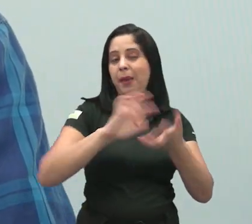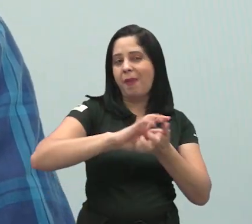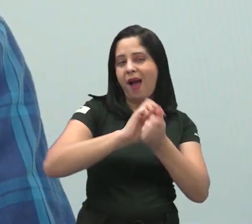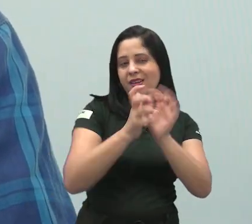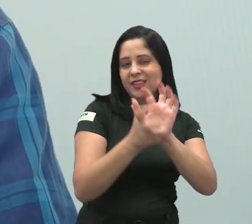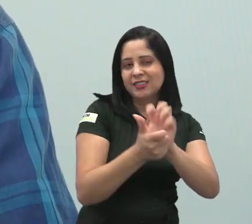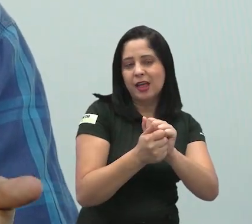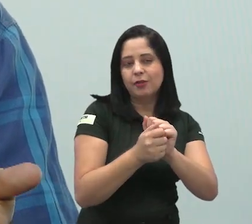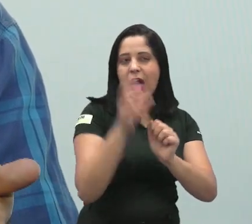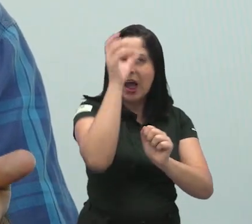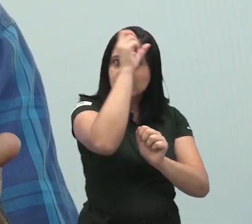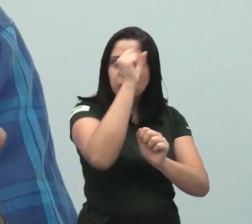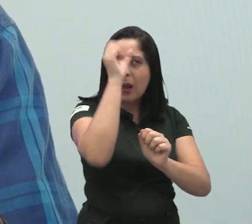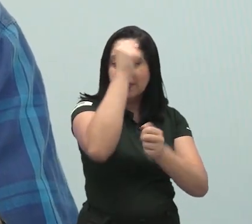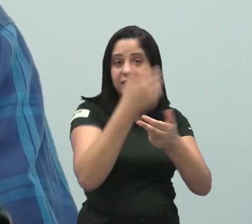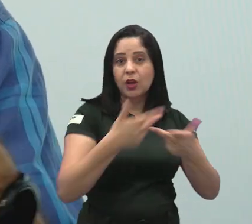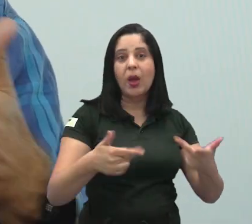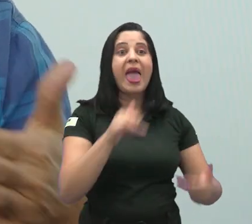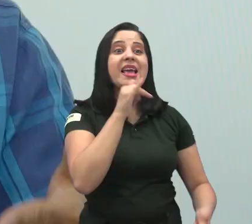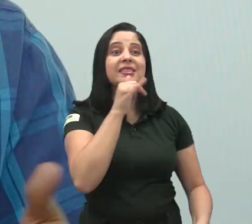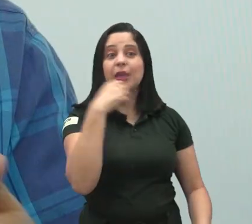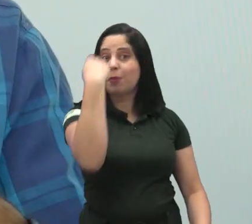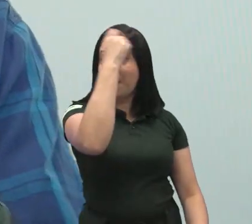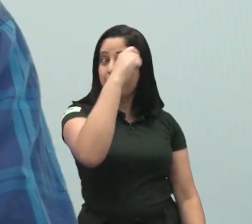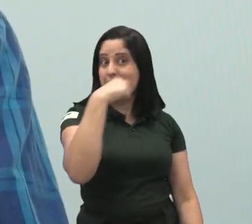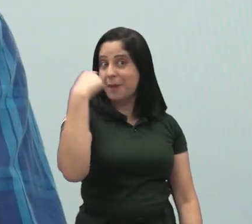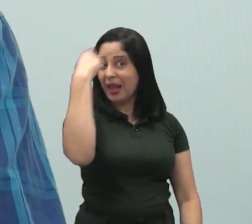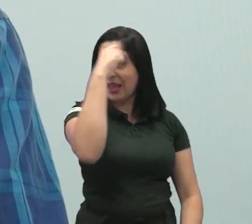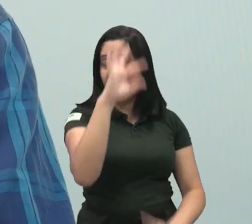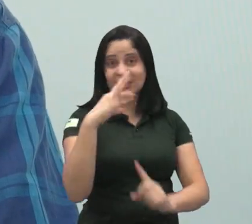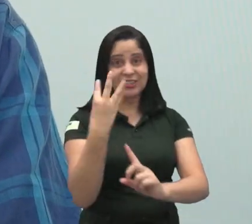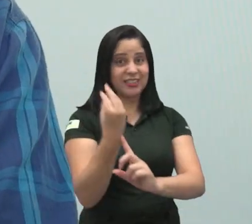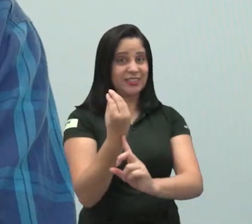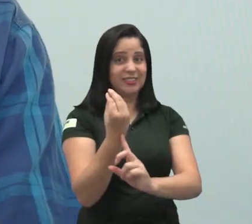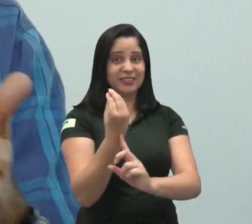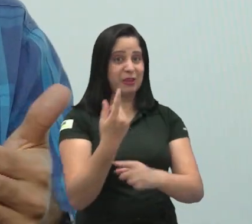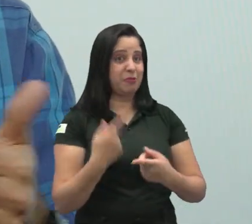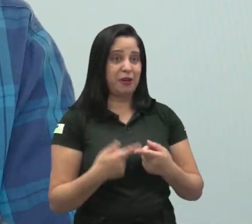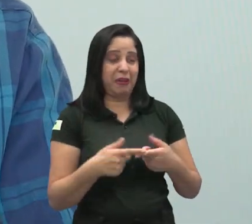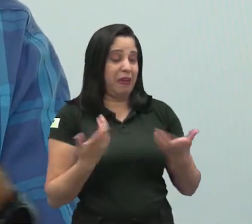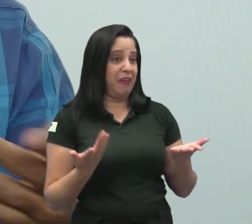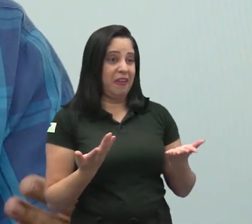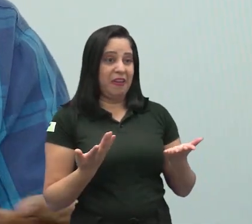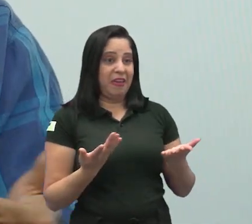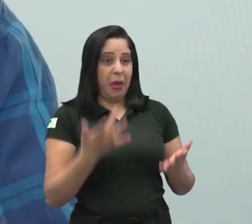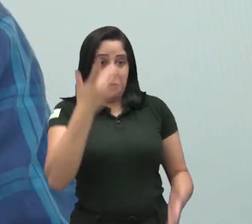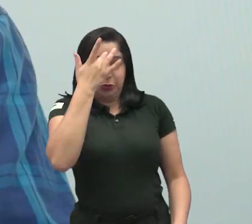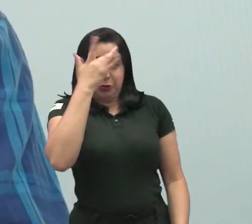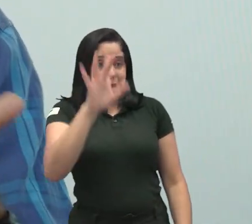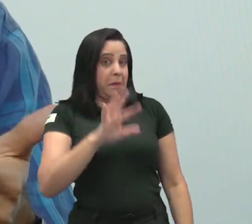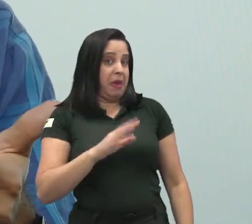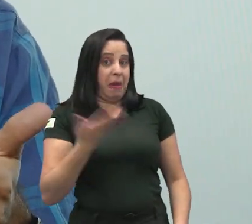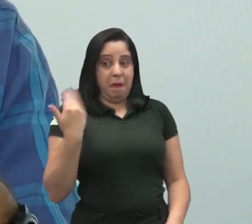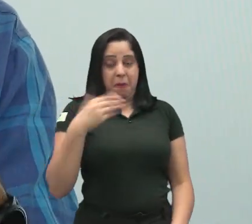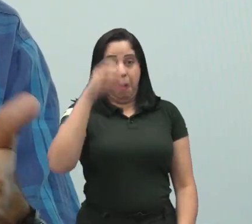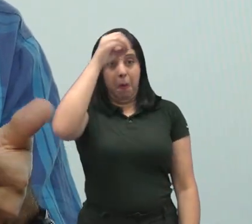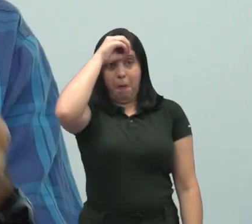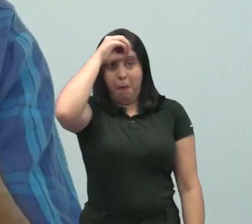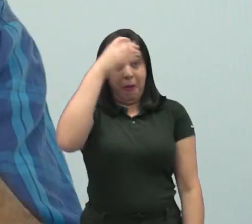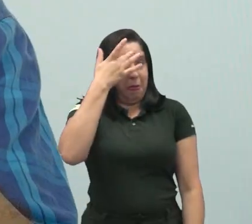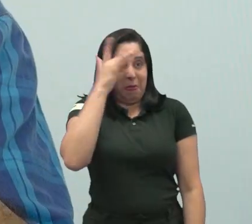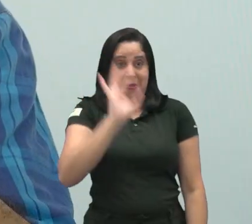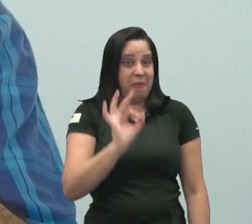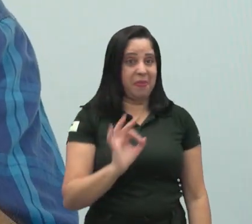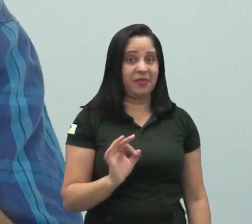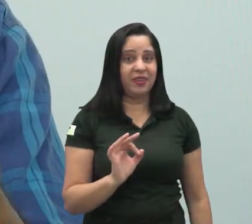artesanato, né? De aprender mais sobre, por exemplo, maquiagem artística, que é uma coisa que a gente, né, às vezes não sabe o que não sabe como